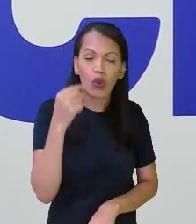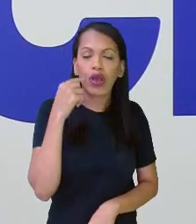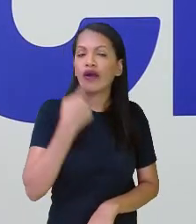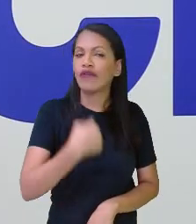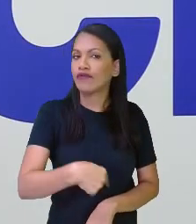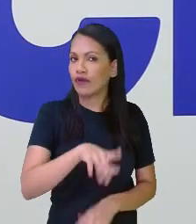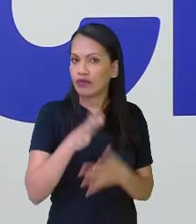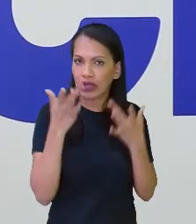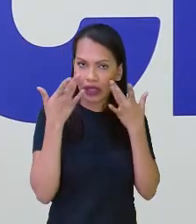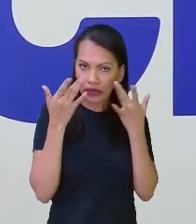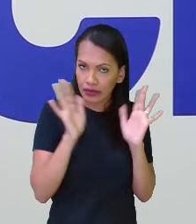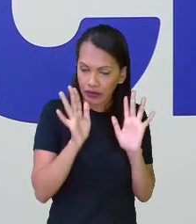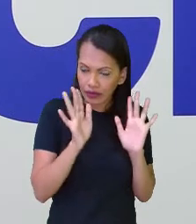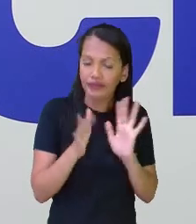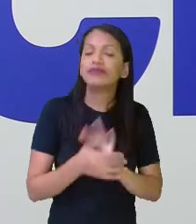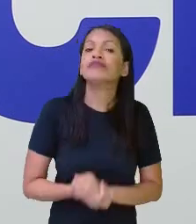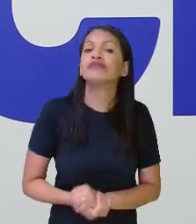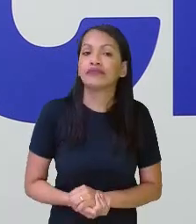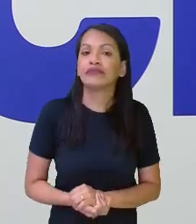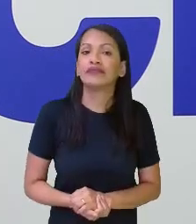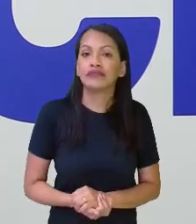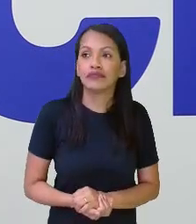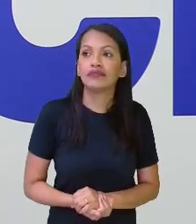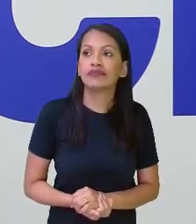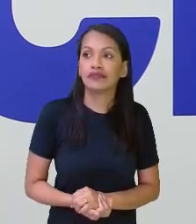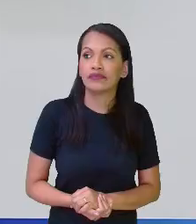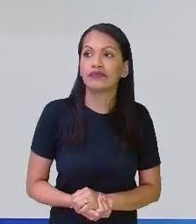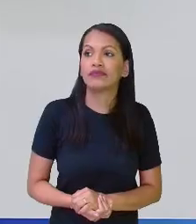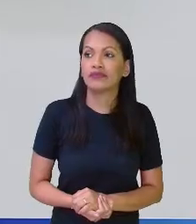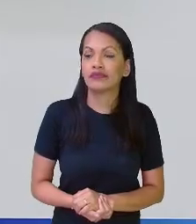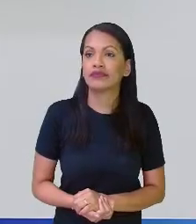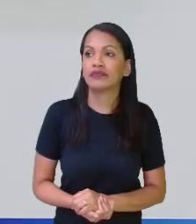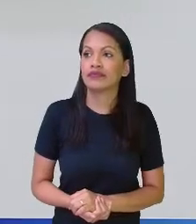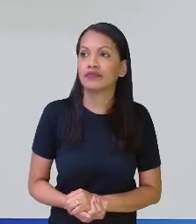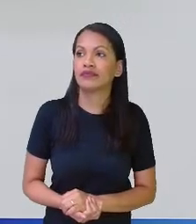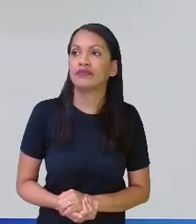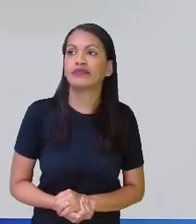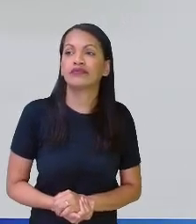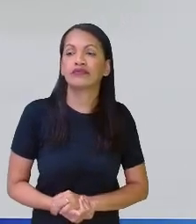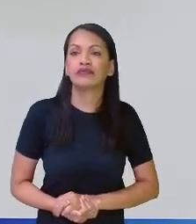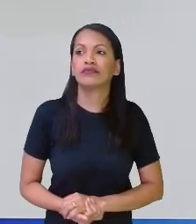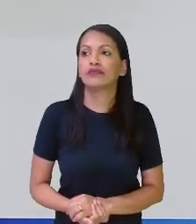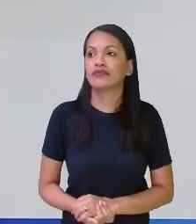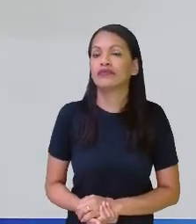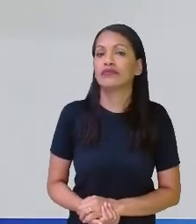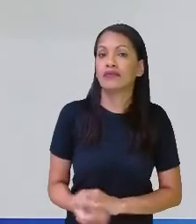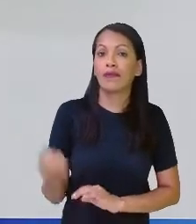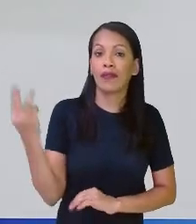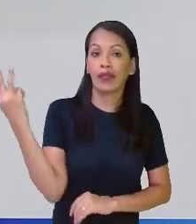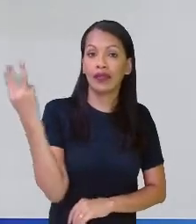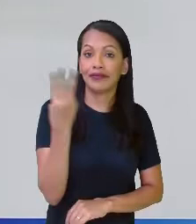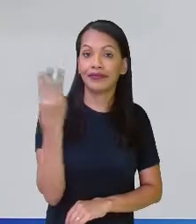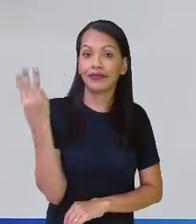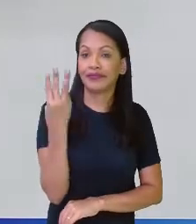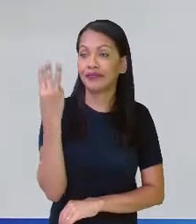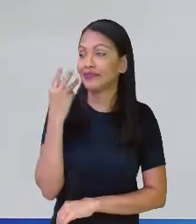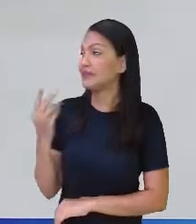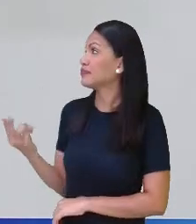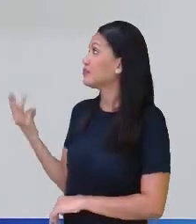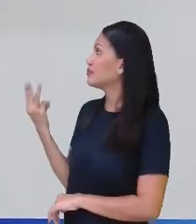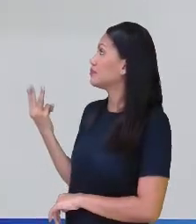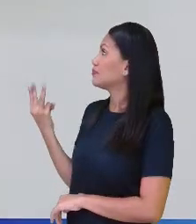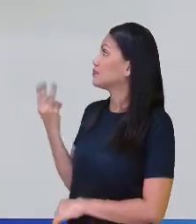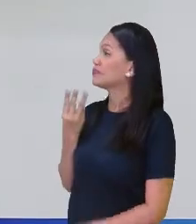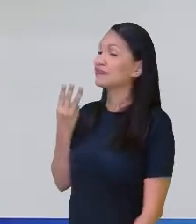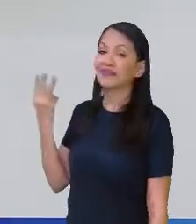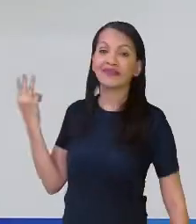tá certo, Ana. E a Alana disse que foi sim. Olha só aqui, a gente está vendo aqui 3 atores e cada